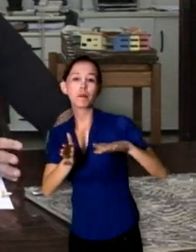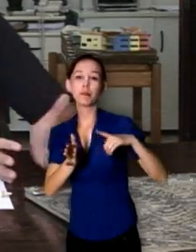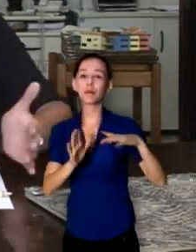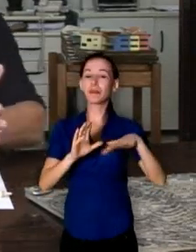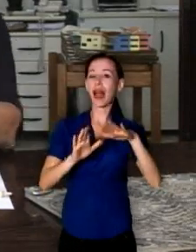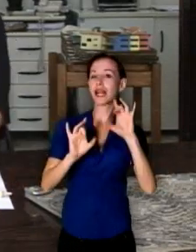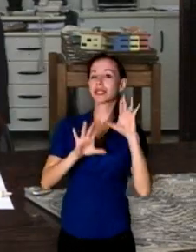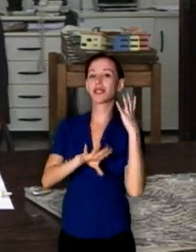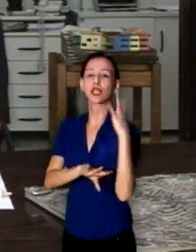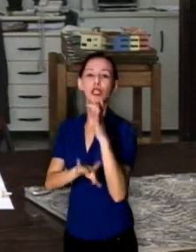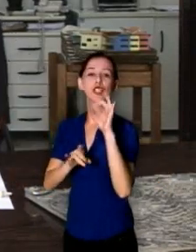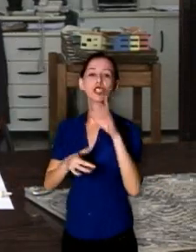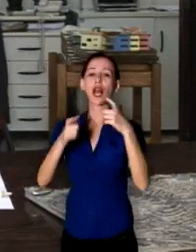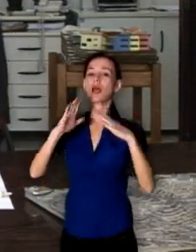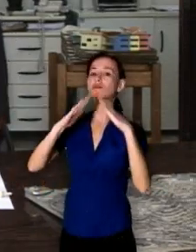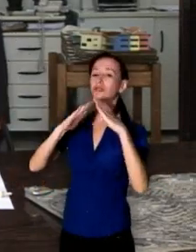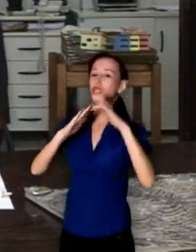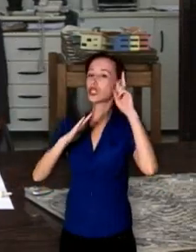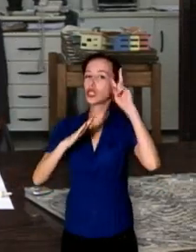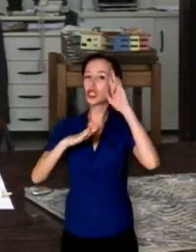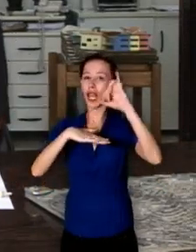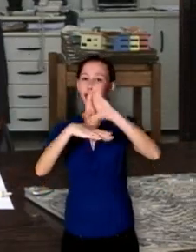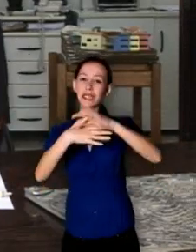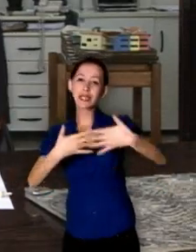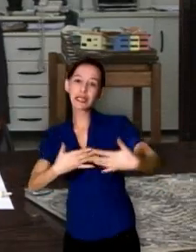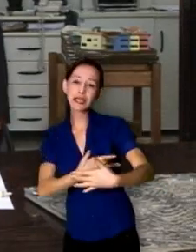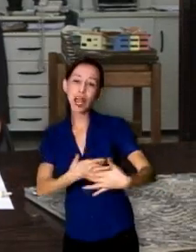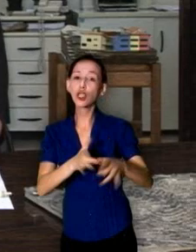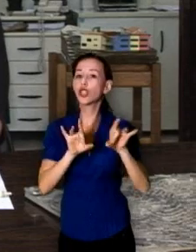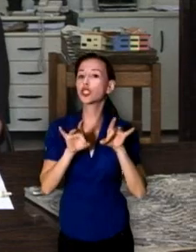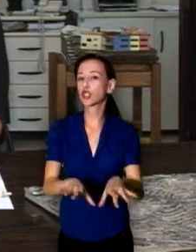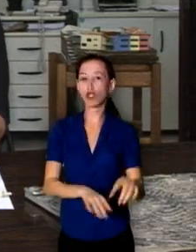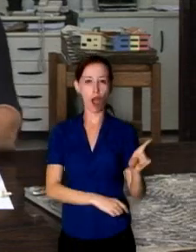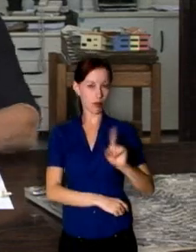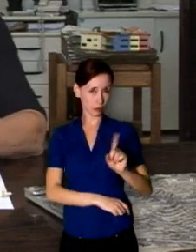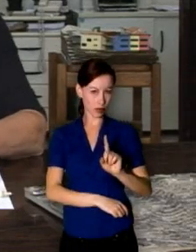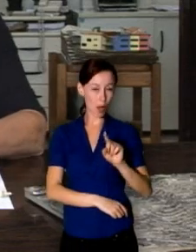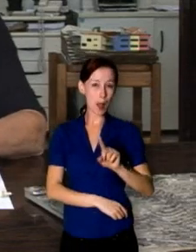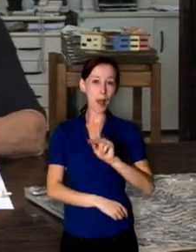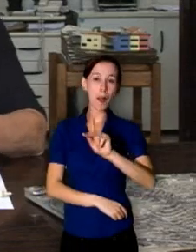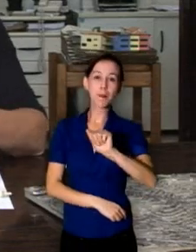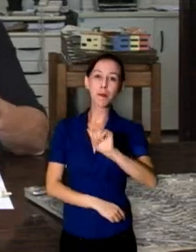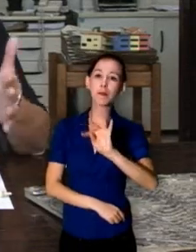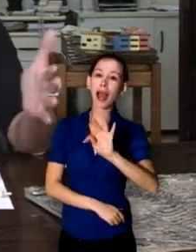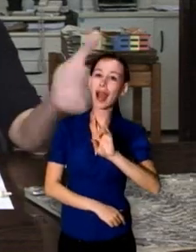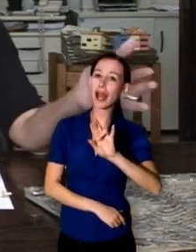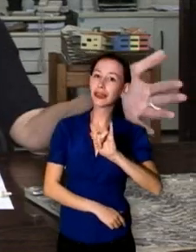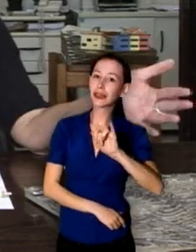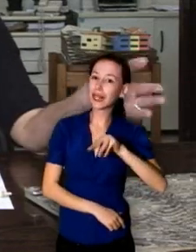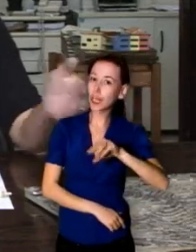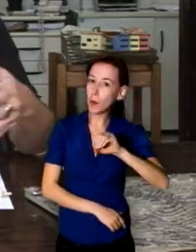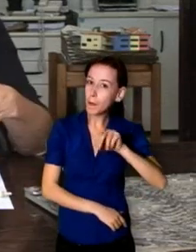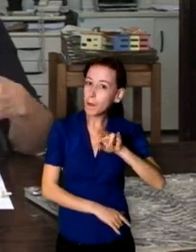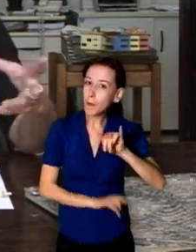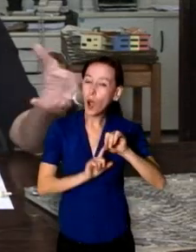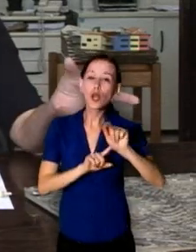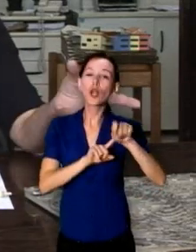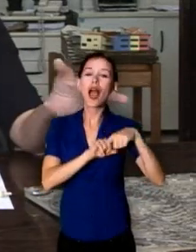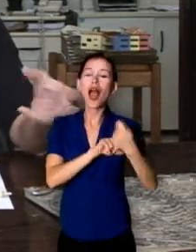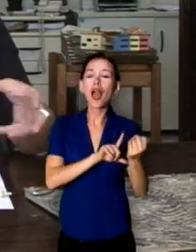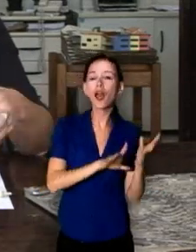praça, ele não é só o centro histórico daquela cidade, né? Mas ele é toda a soma, né,